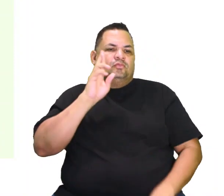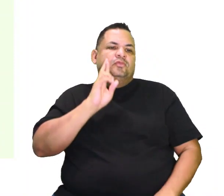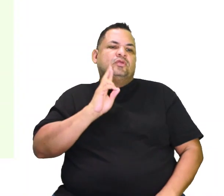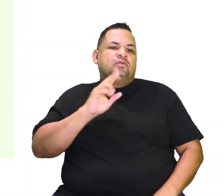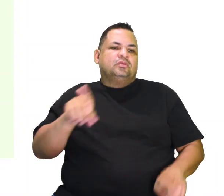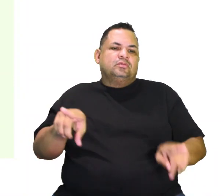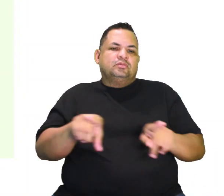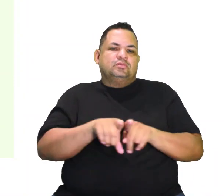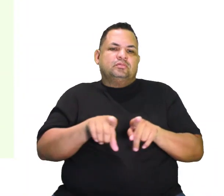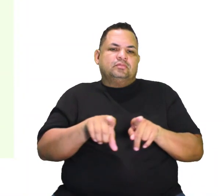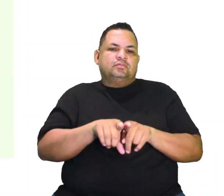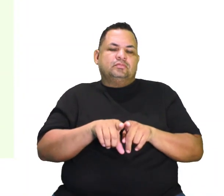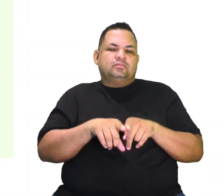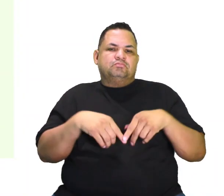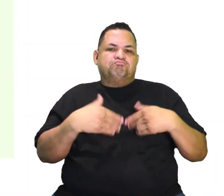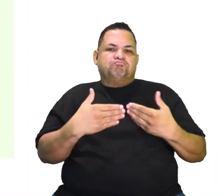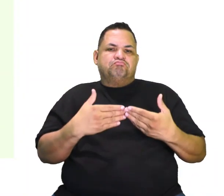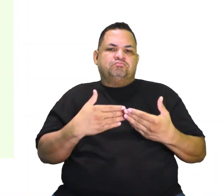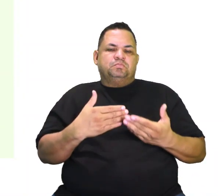vários artistas.